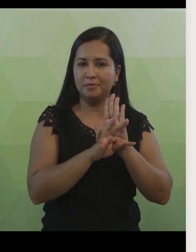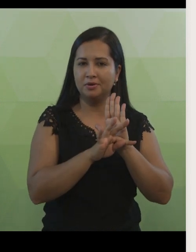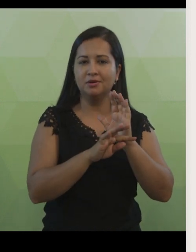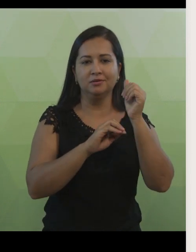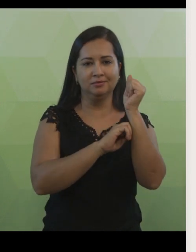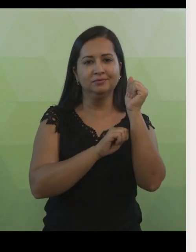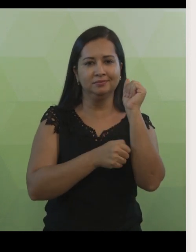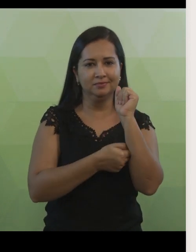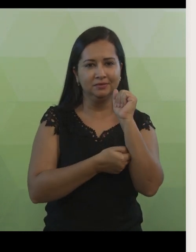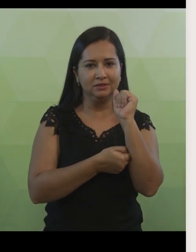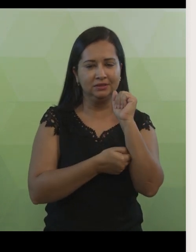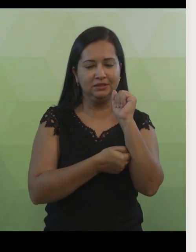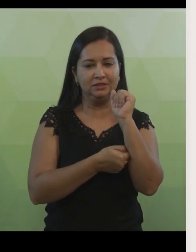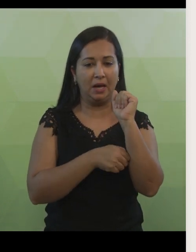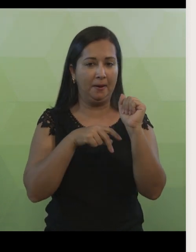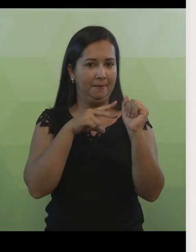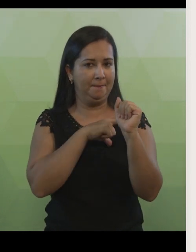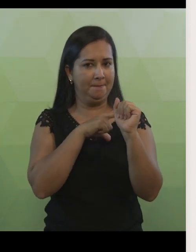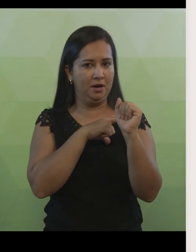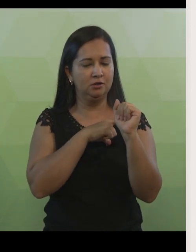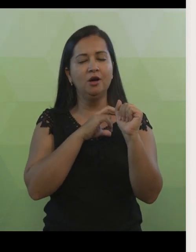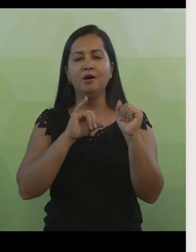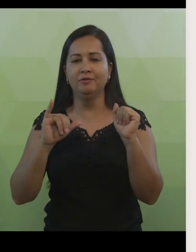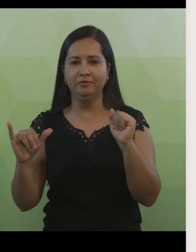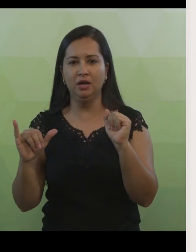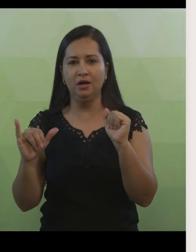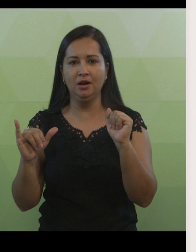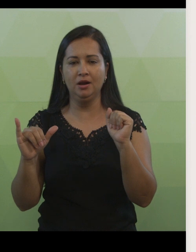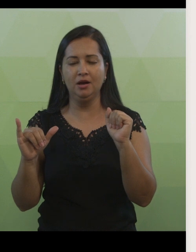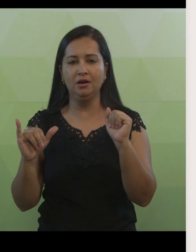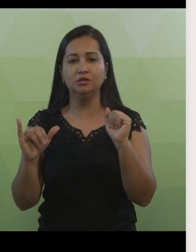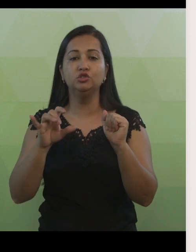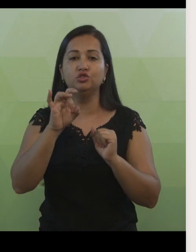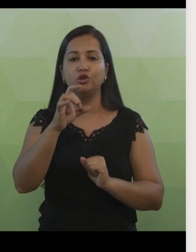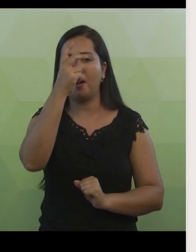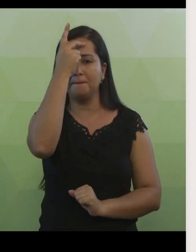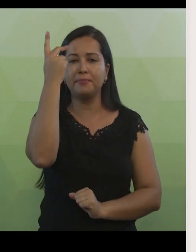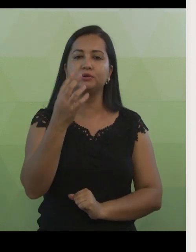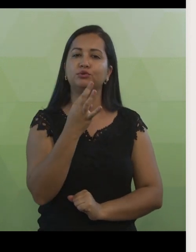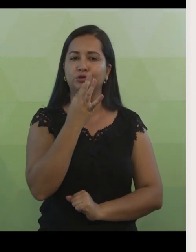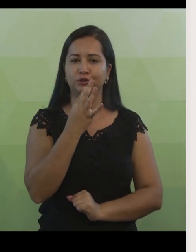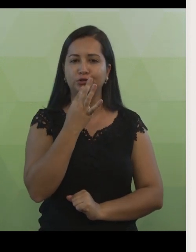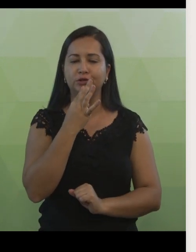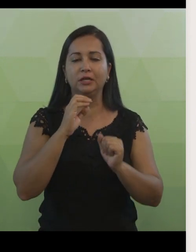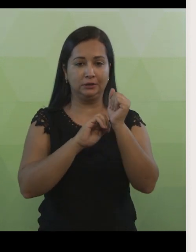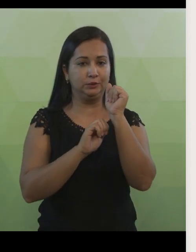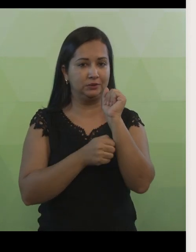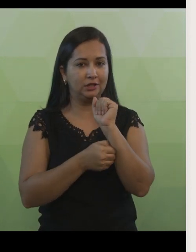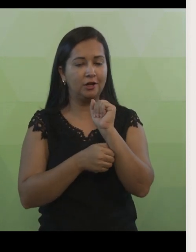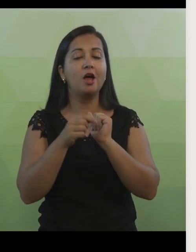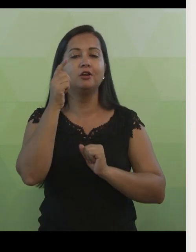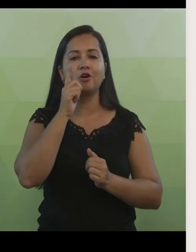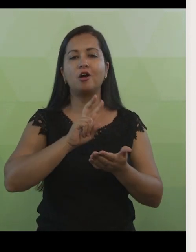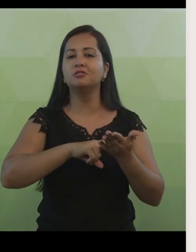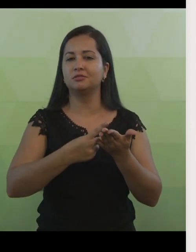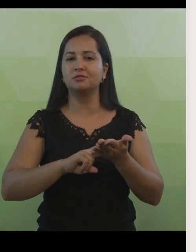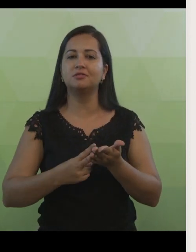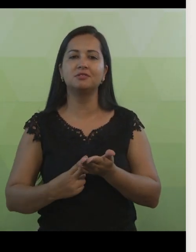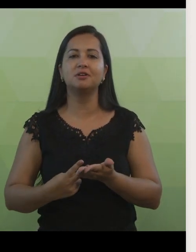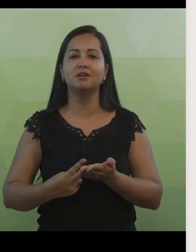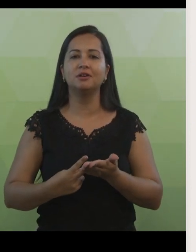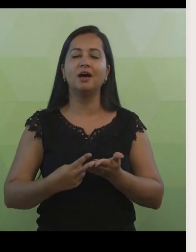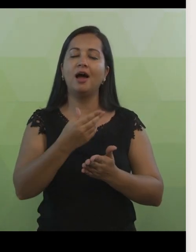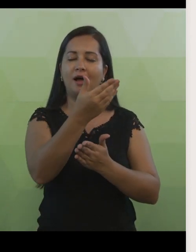a chave privada para descriptografar. Assim, apenas quem conhece a chave privada poderá descriptografar e ler a mensagem